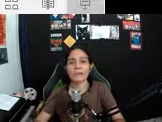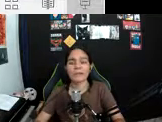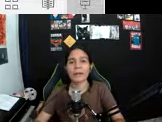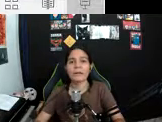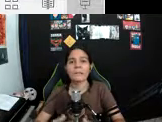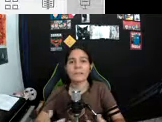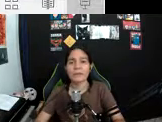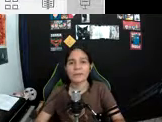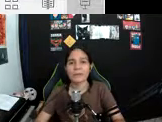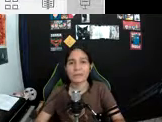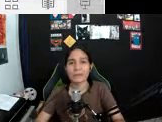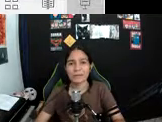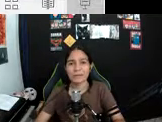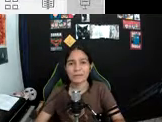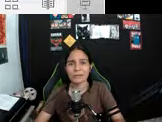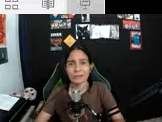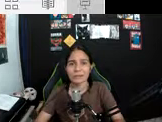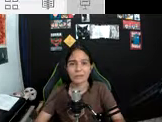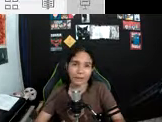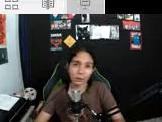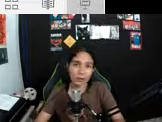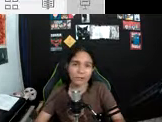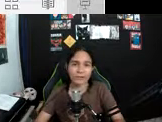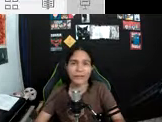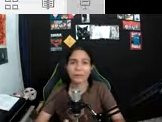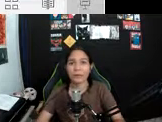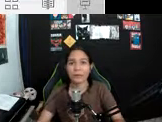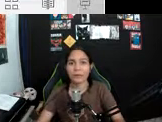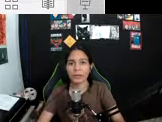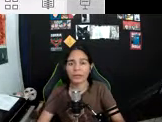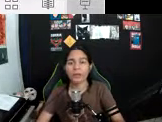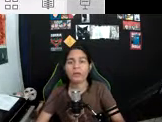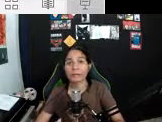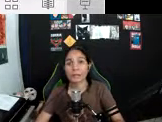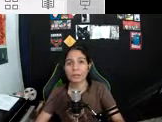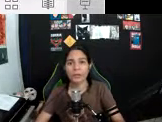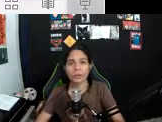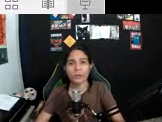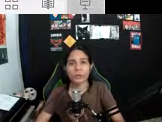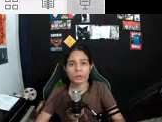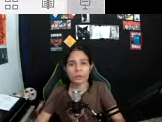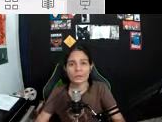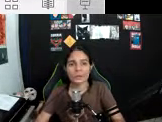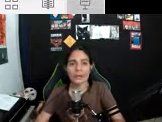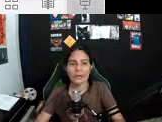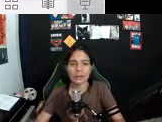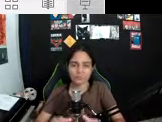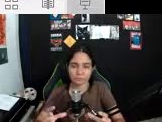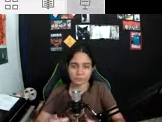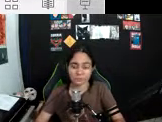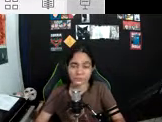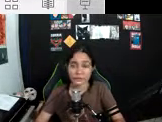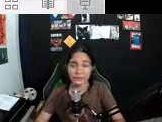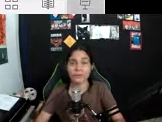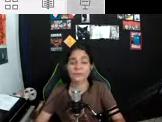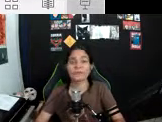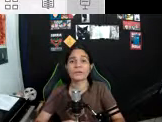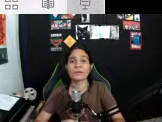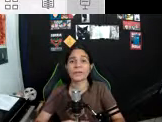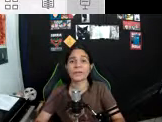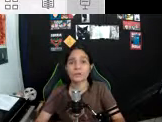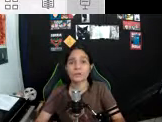vocês consigam trazer o resultado, o melhor resultado, que seria o quê? Tratamento e cura de um paciente.